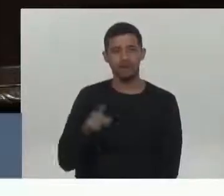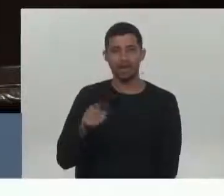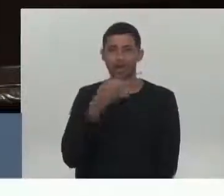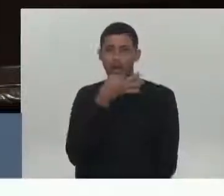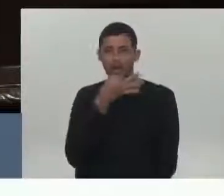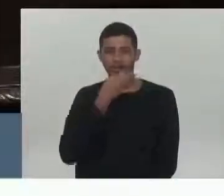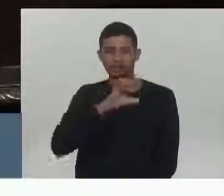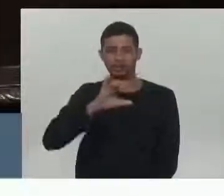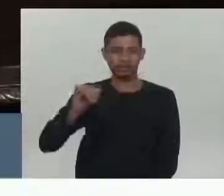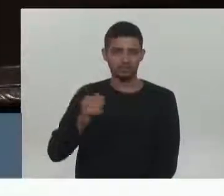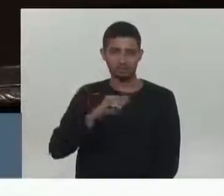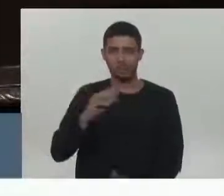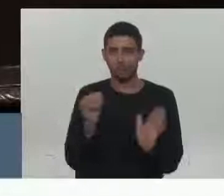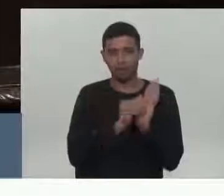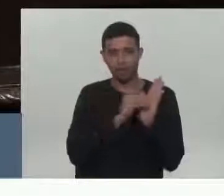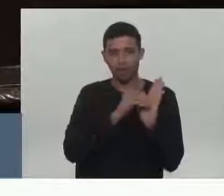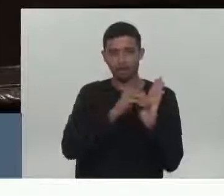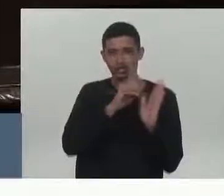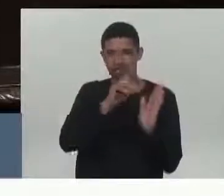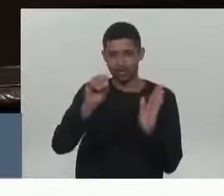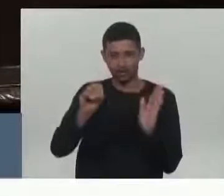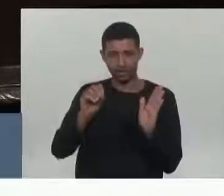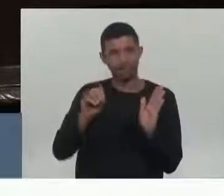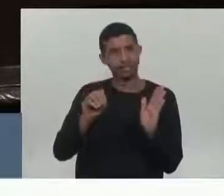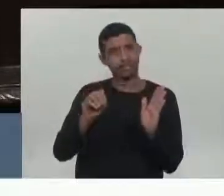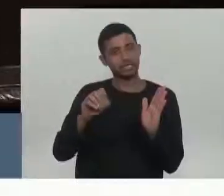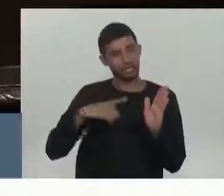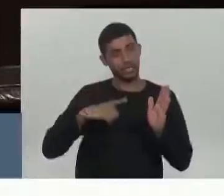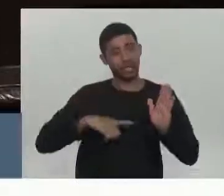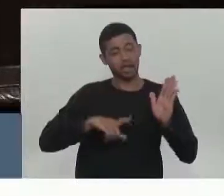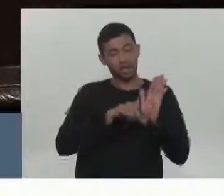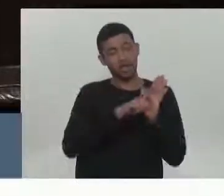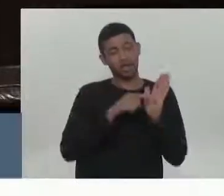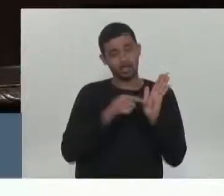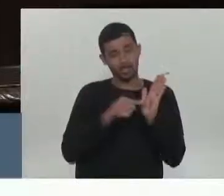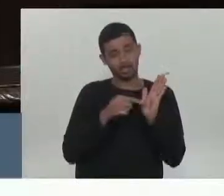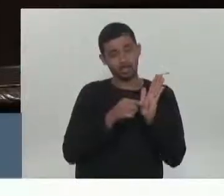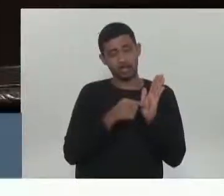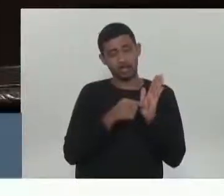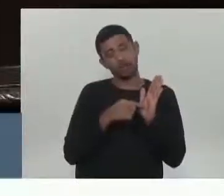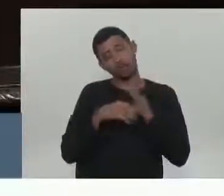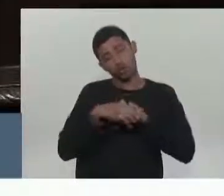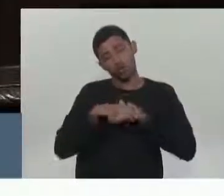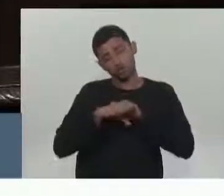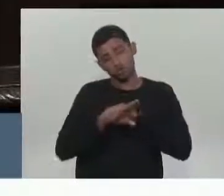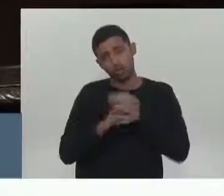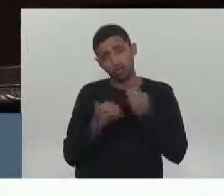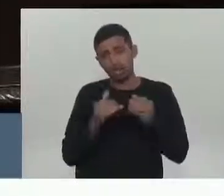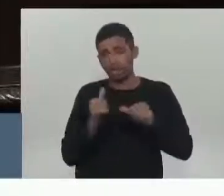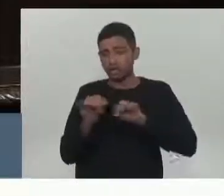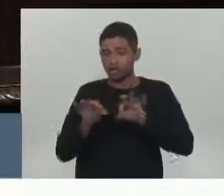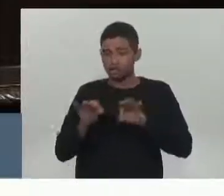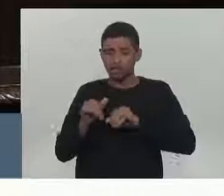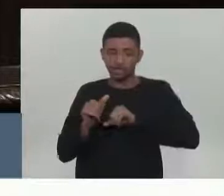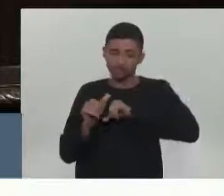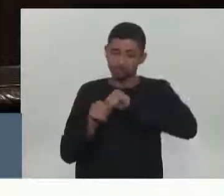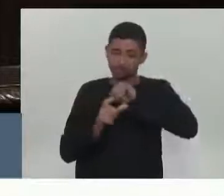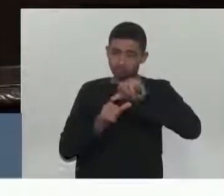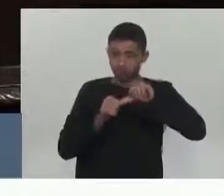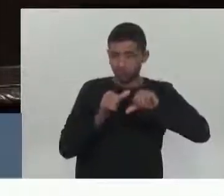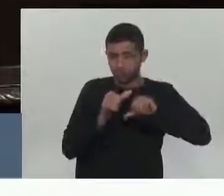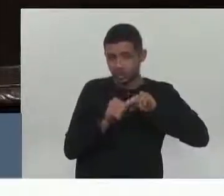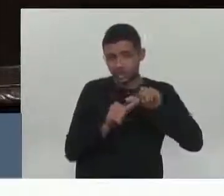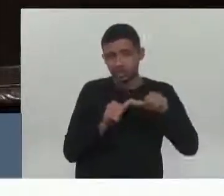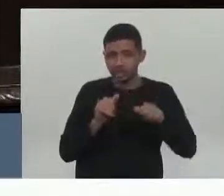é publicado, havia uma praxe legal, ou seja, um costume para que o projeto o parecer poderia